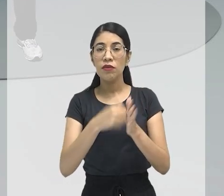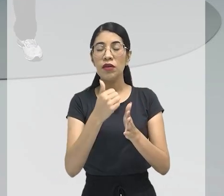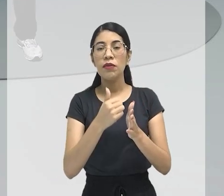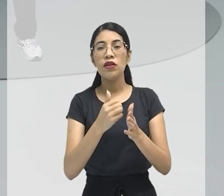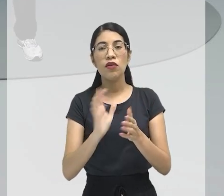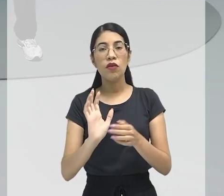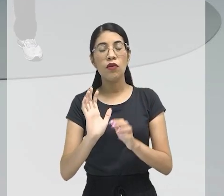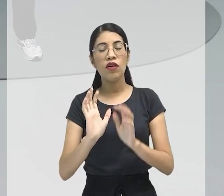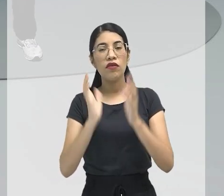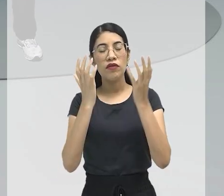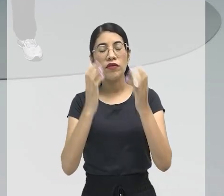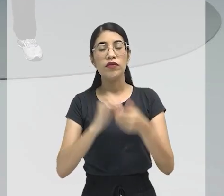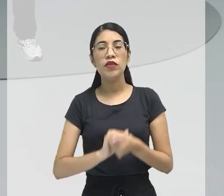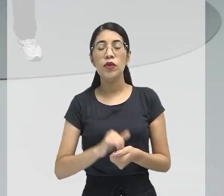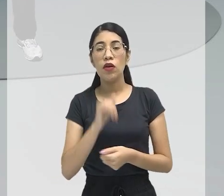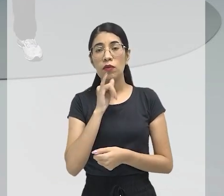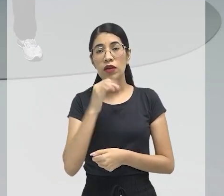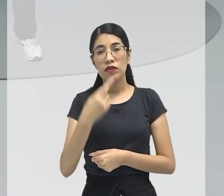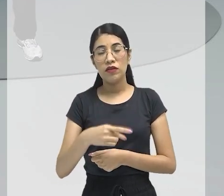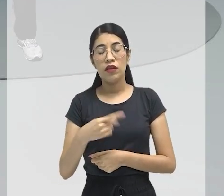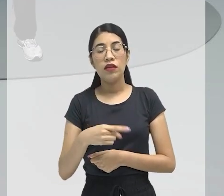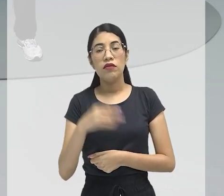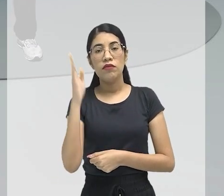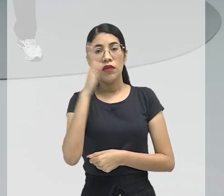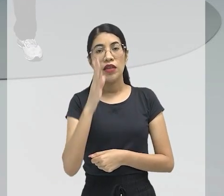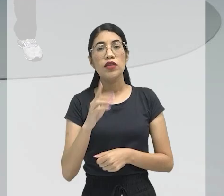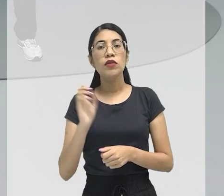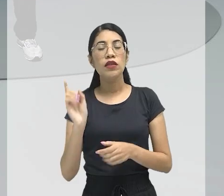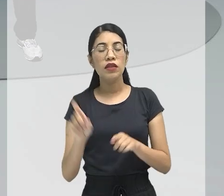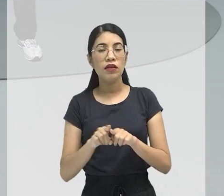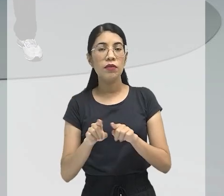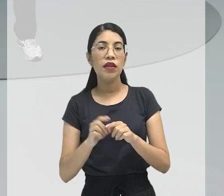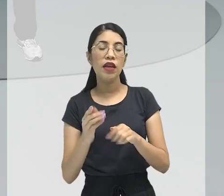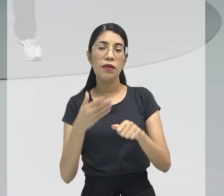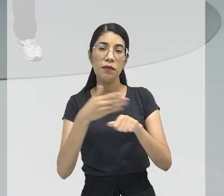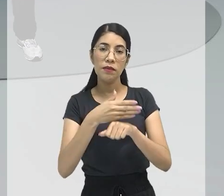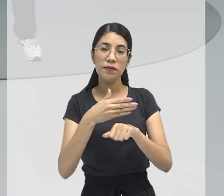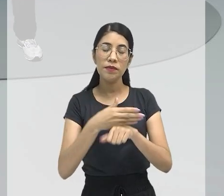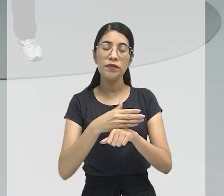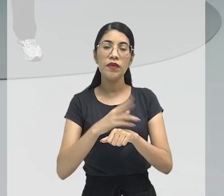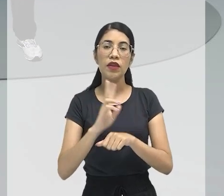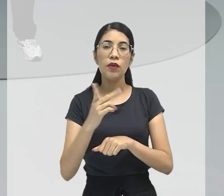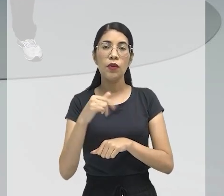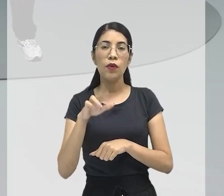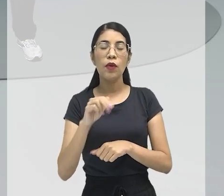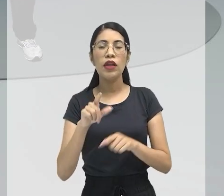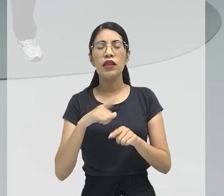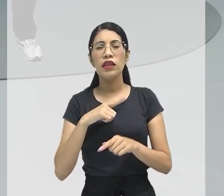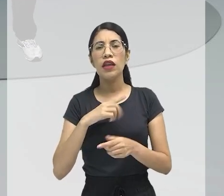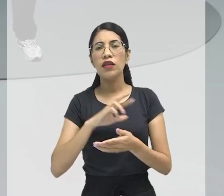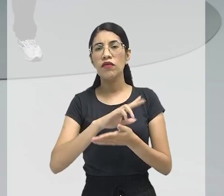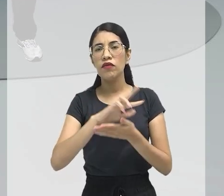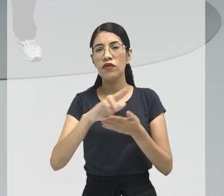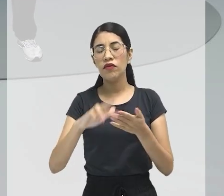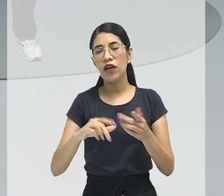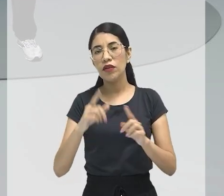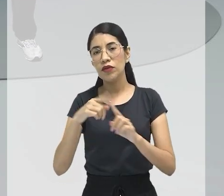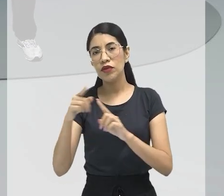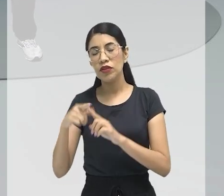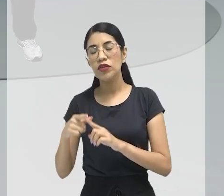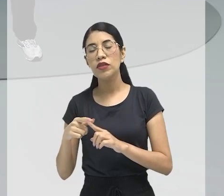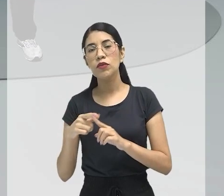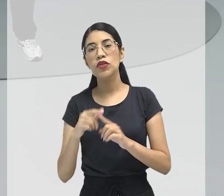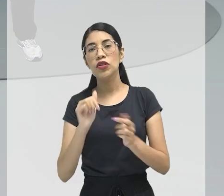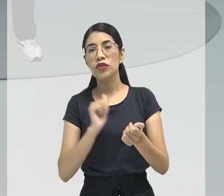Jogos Indígenas no Brasil, o Uca-Uca faz parte. Porque nos Jogos Indígenas tem lá aquele negócio de arremesso de toco,